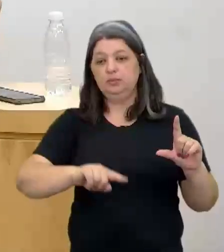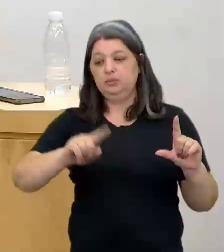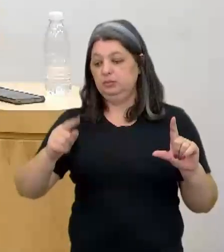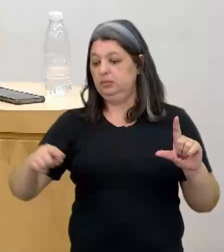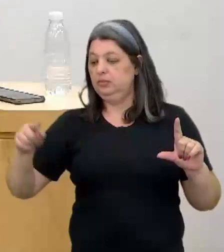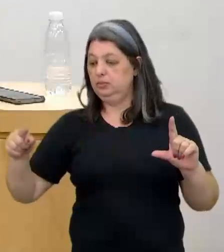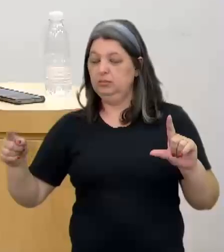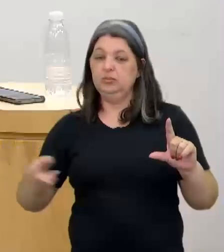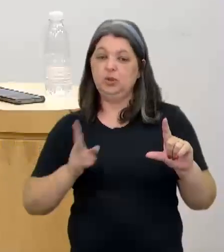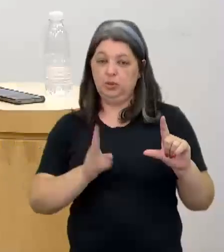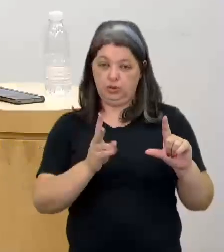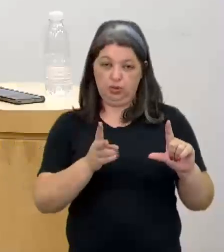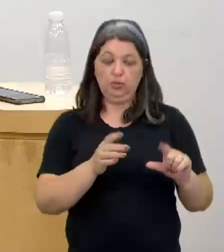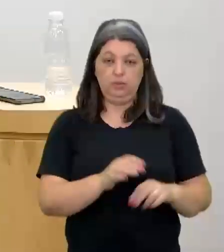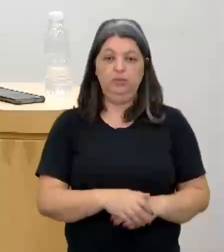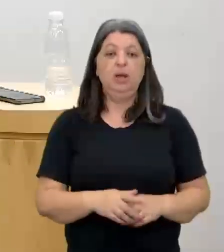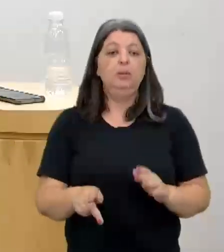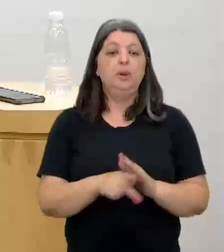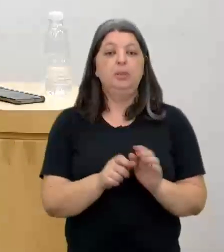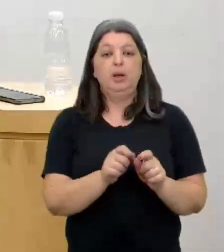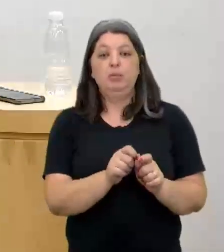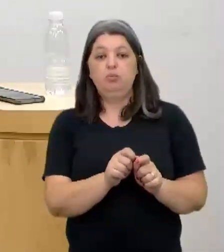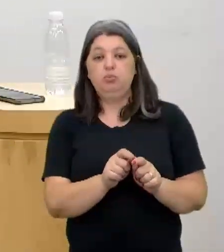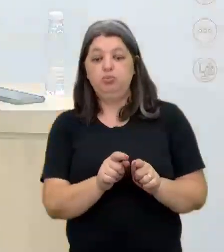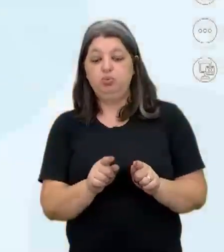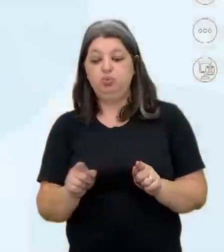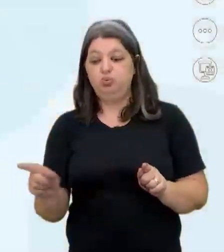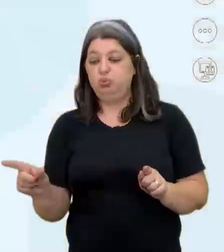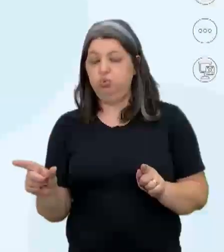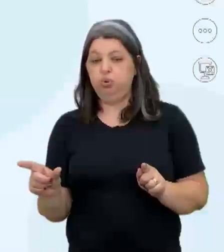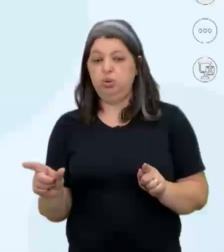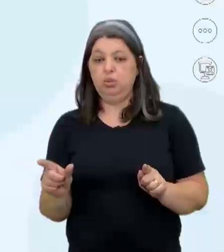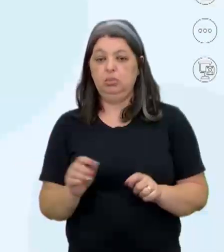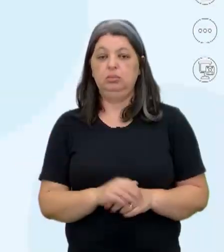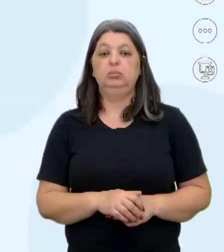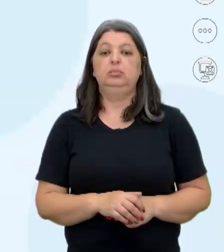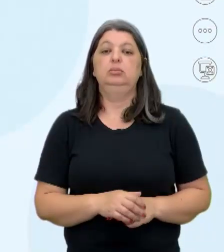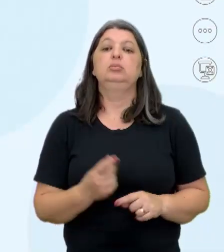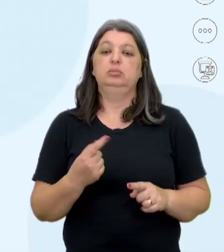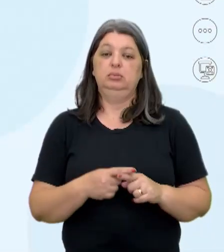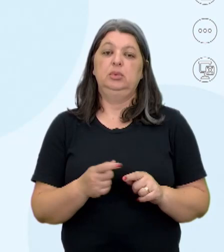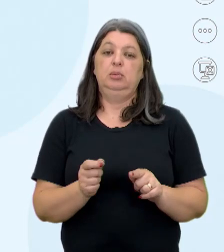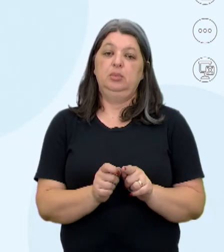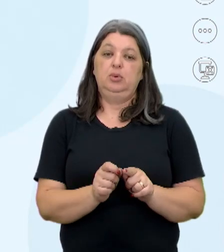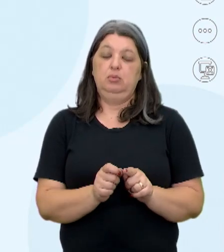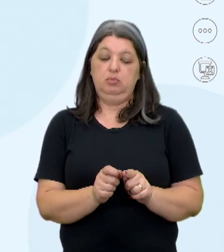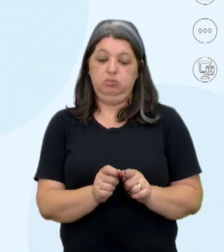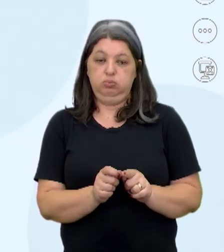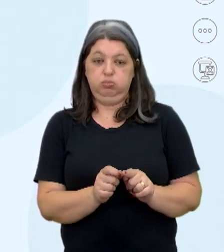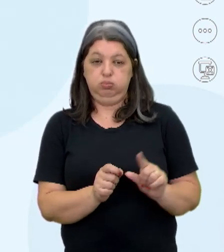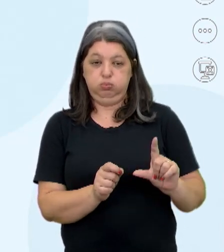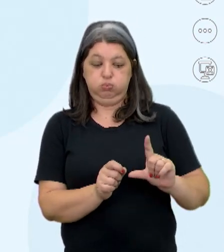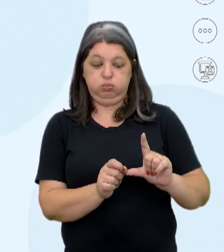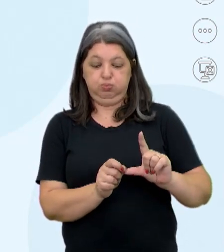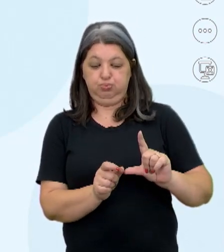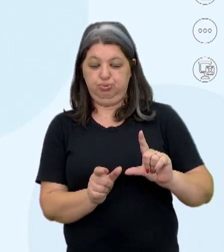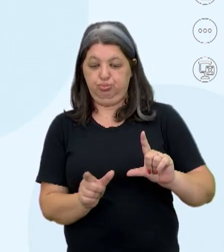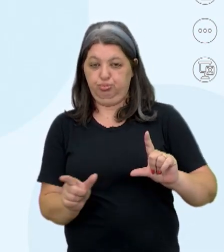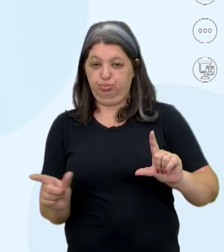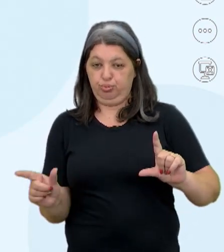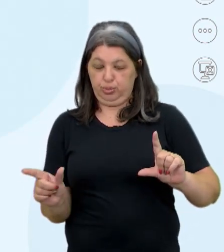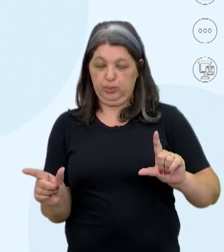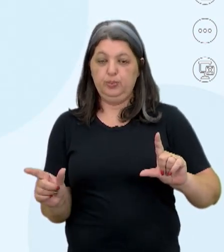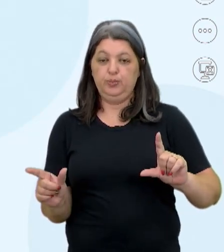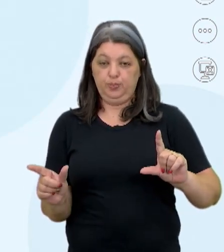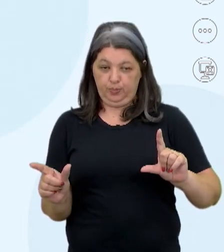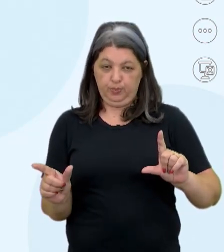cá, ela foi ampliada. Então, olha os termos que a gente usou, ó. Concentrada e esticada. Então, ela foi concentrada quando eu